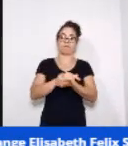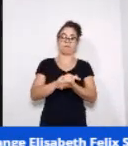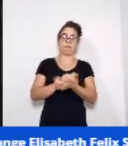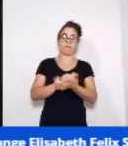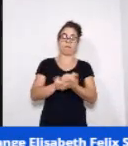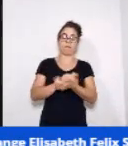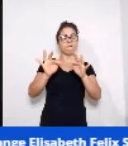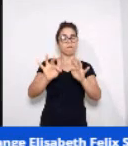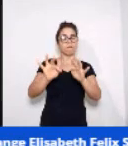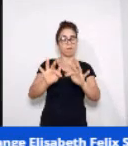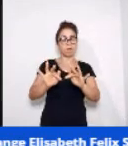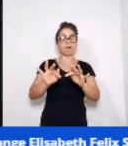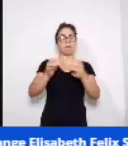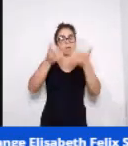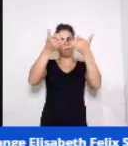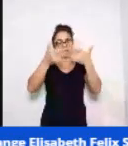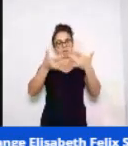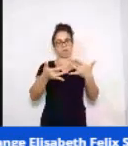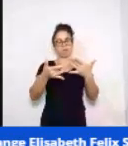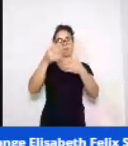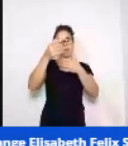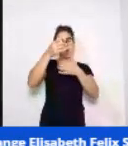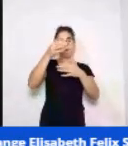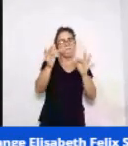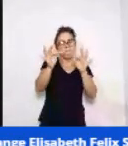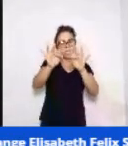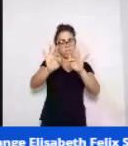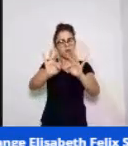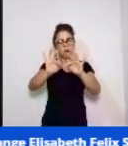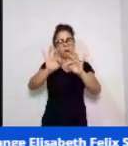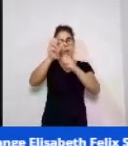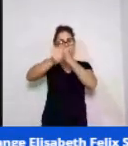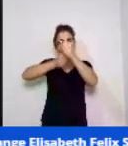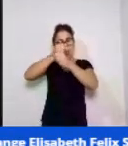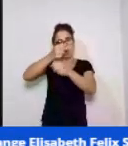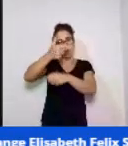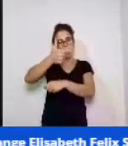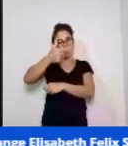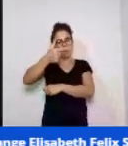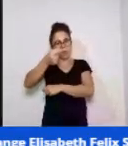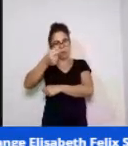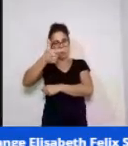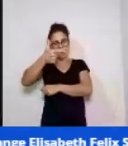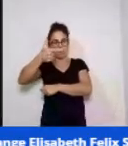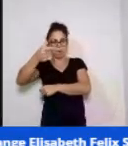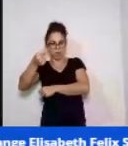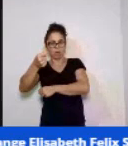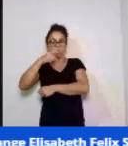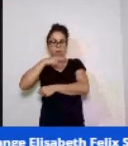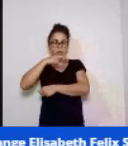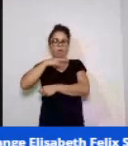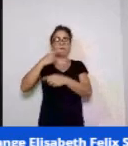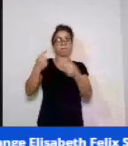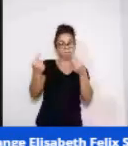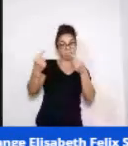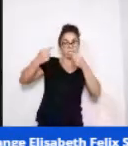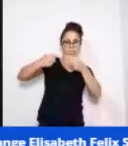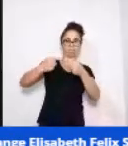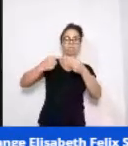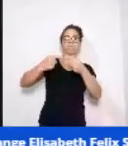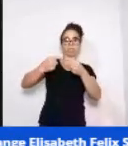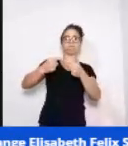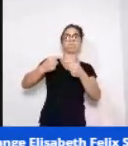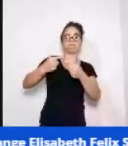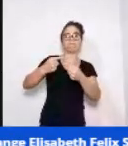minha fala, no final do ano de 2020, nós tivemos, né, mais alguns desafios ainda antes de finalizar esse ano.